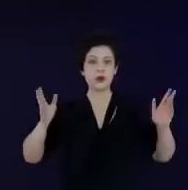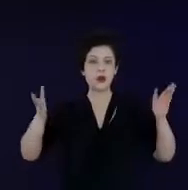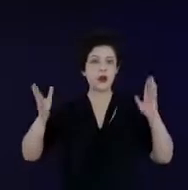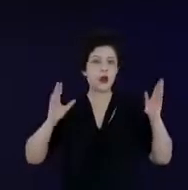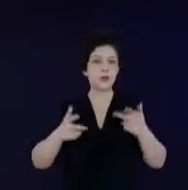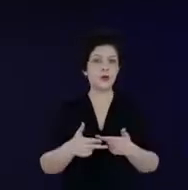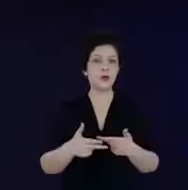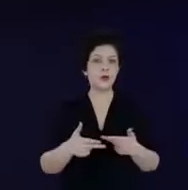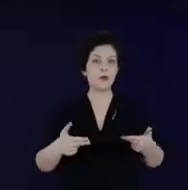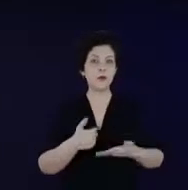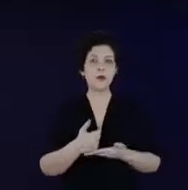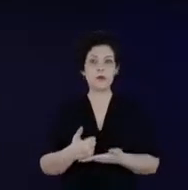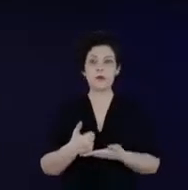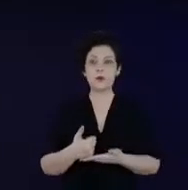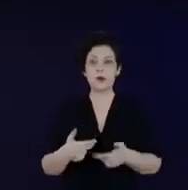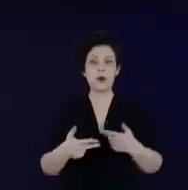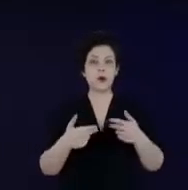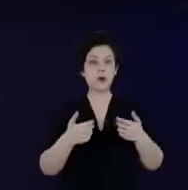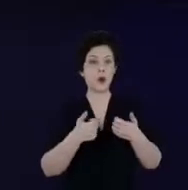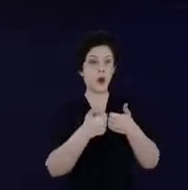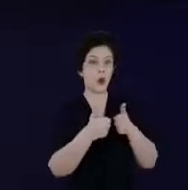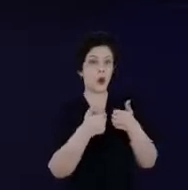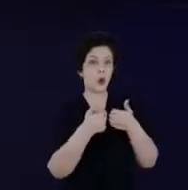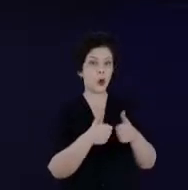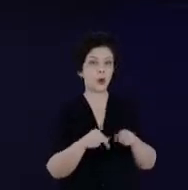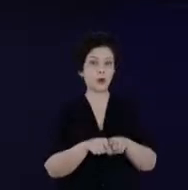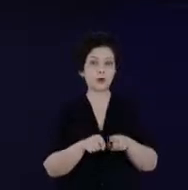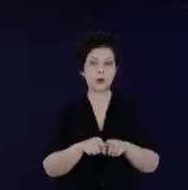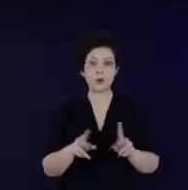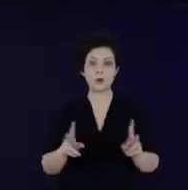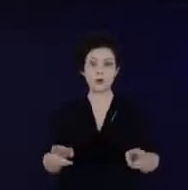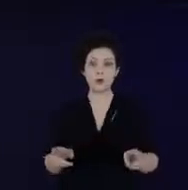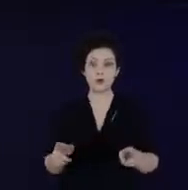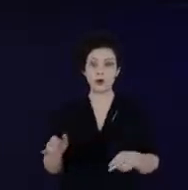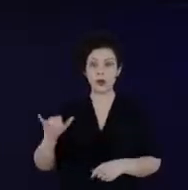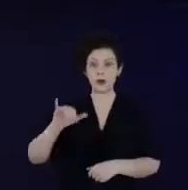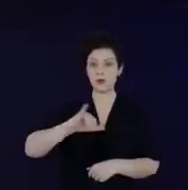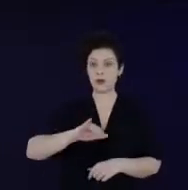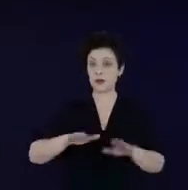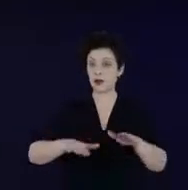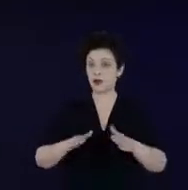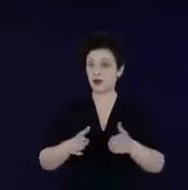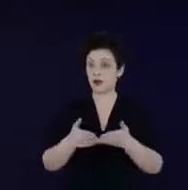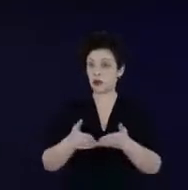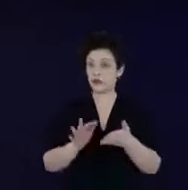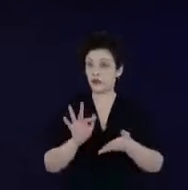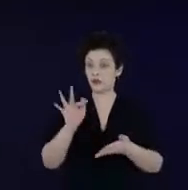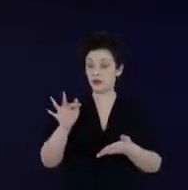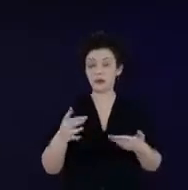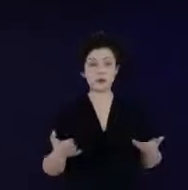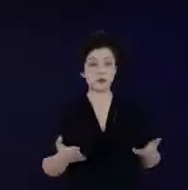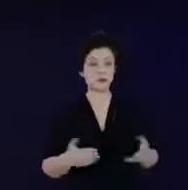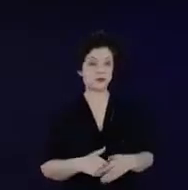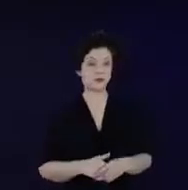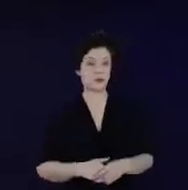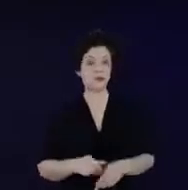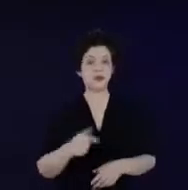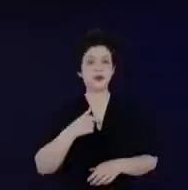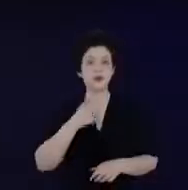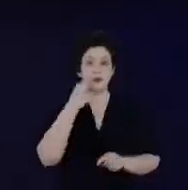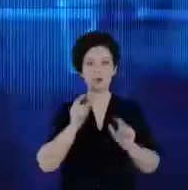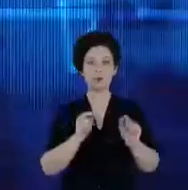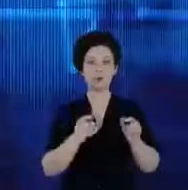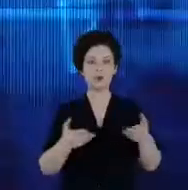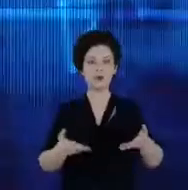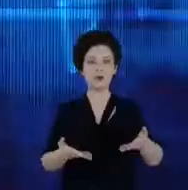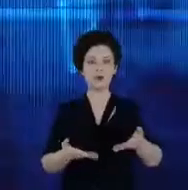talvez caminhões, ônibus, né, talvez até mesmo aviação e navios também no futuro. Então, assim, eu acho que hoje,